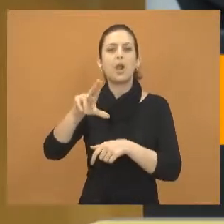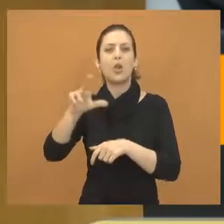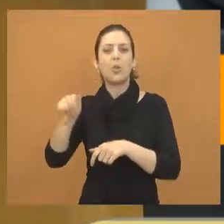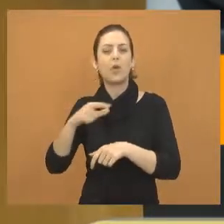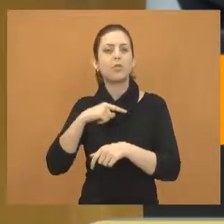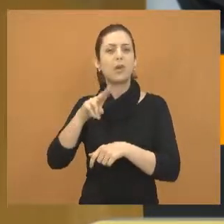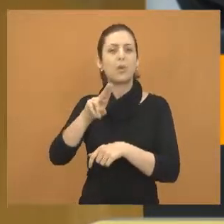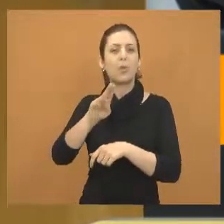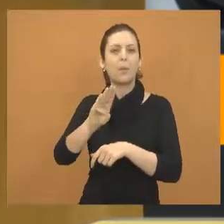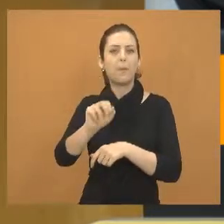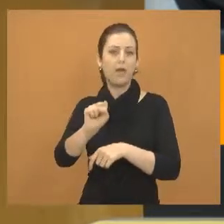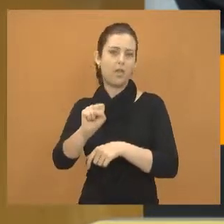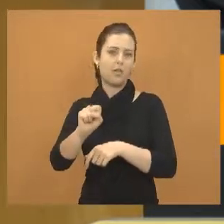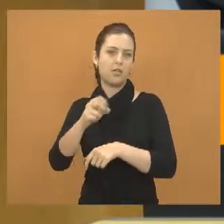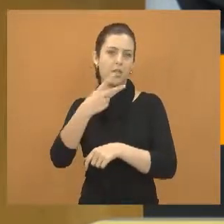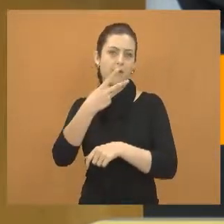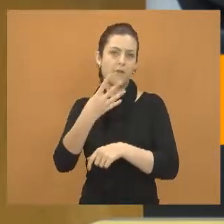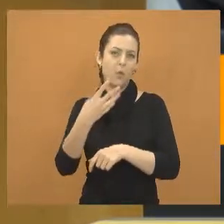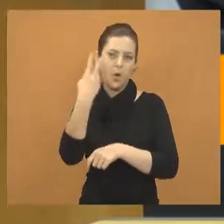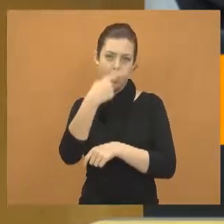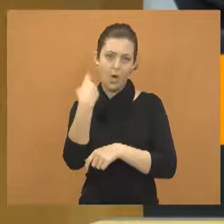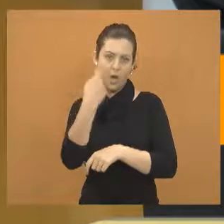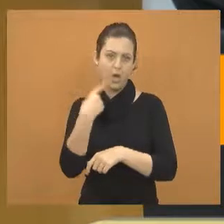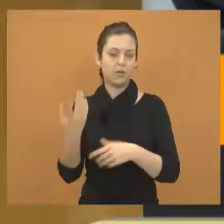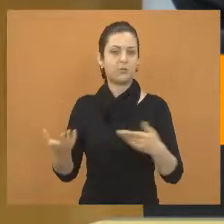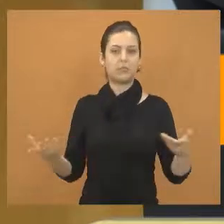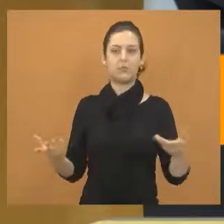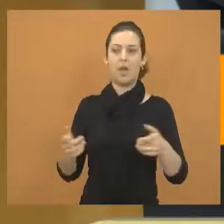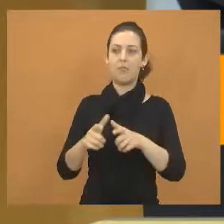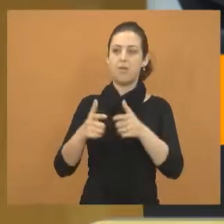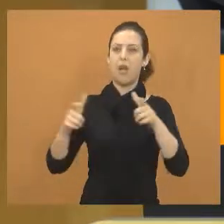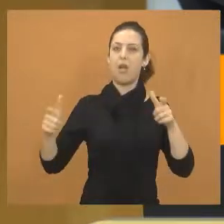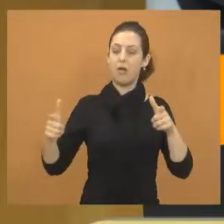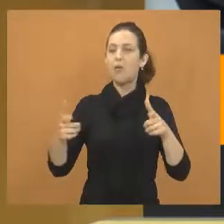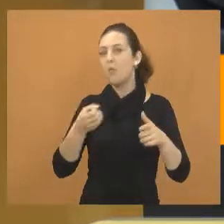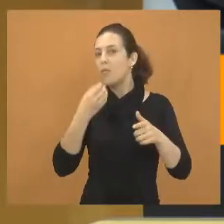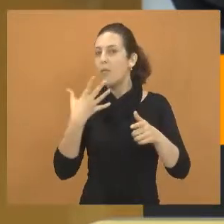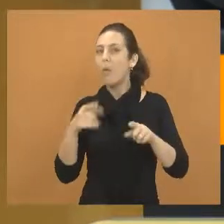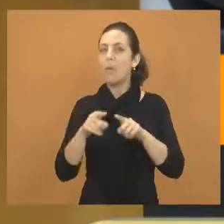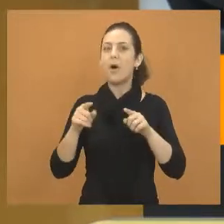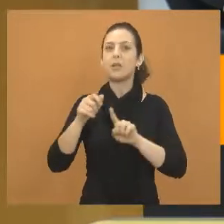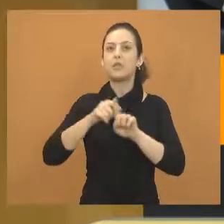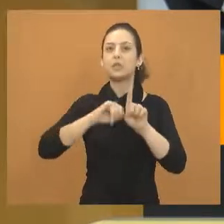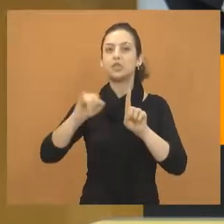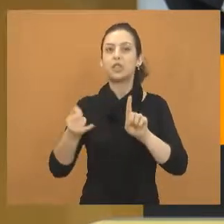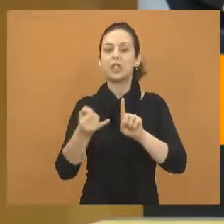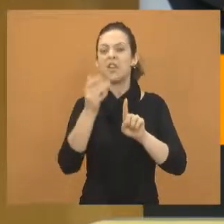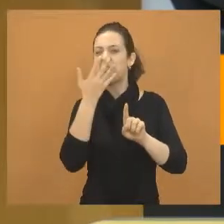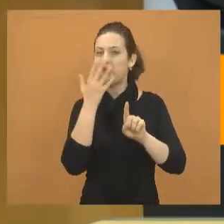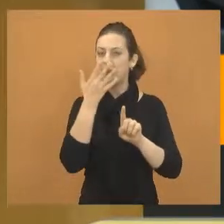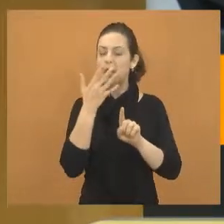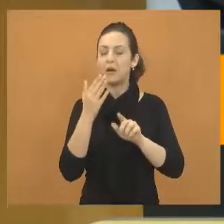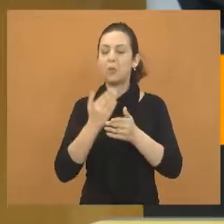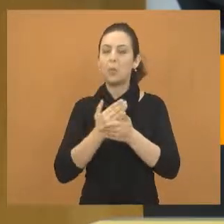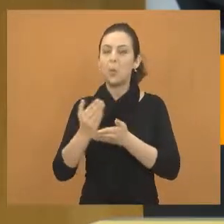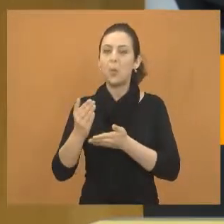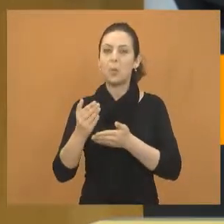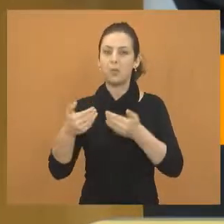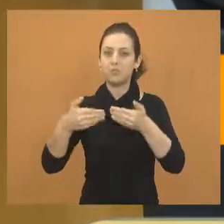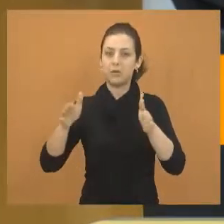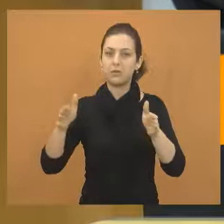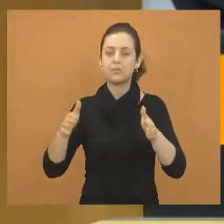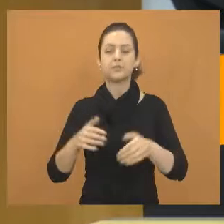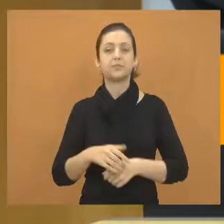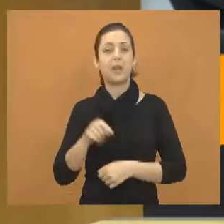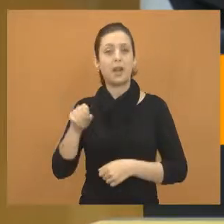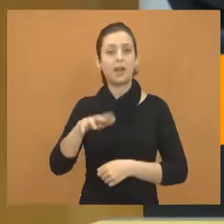a UBS 24 horas, e, por sinal, um grande avanço, que a partir de janeiro e fevereiro, é um grande avanço